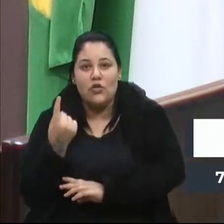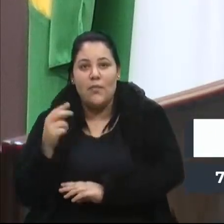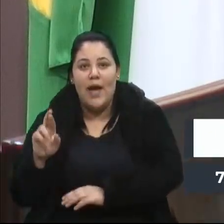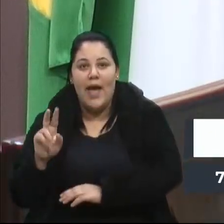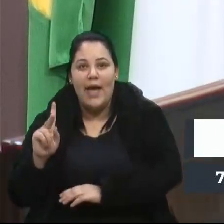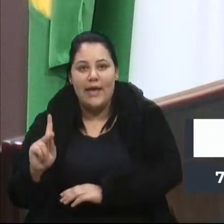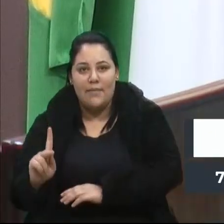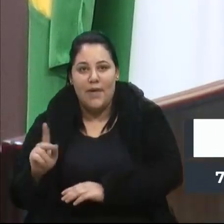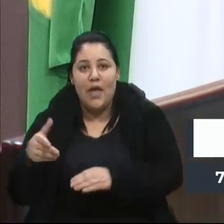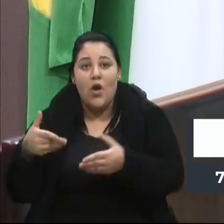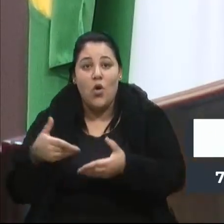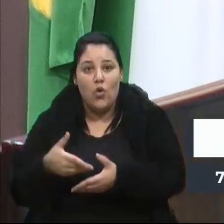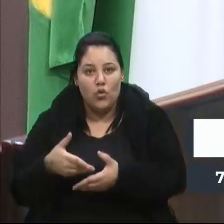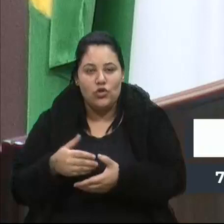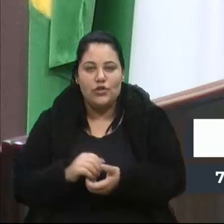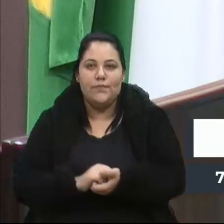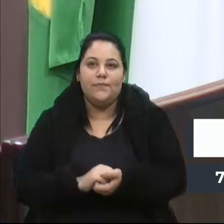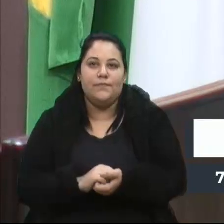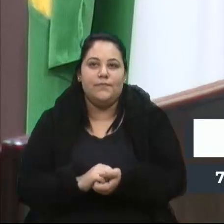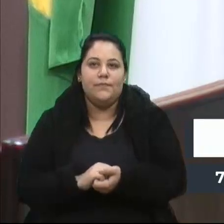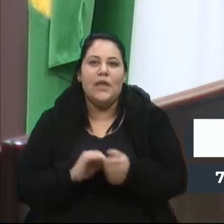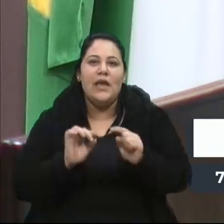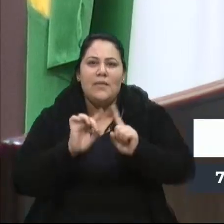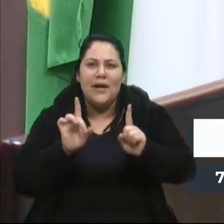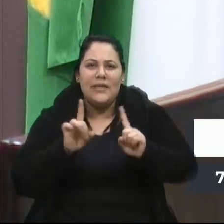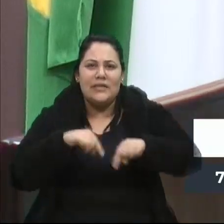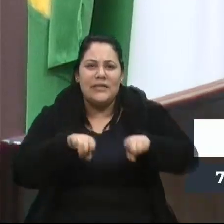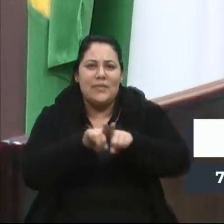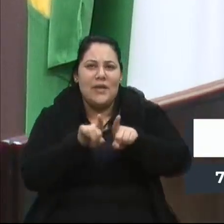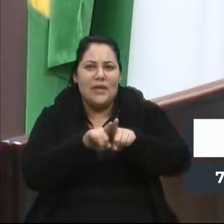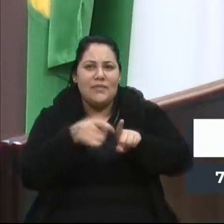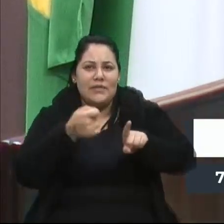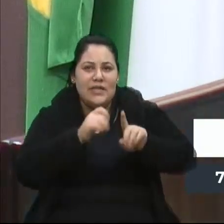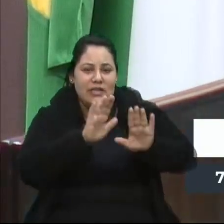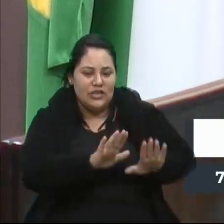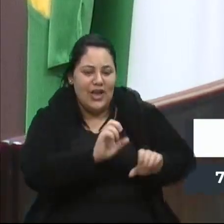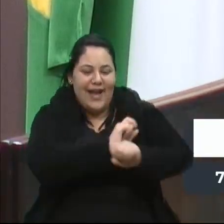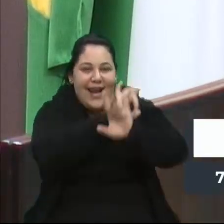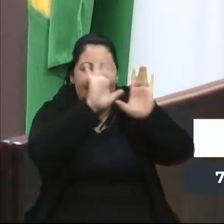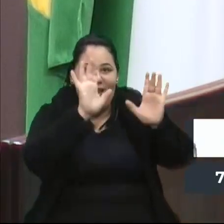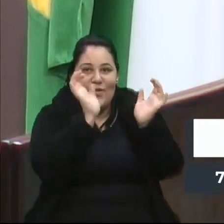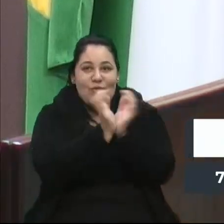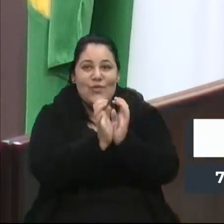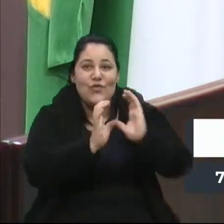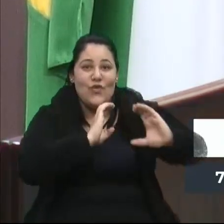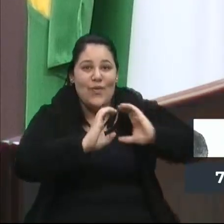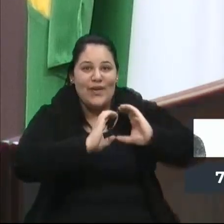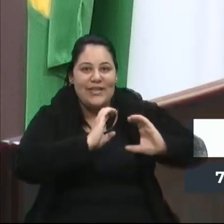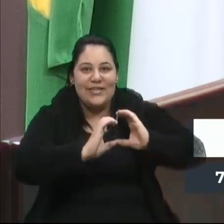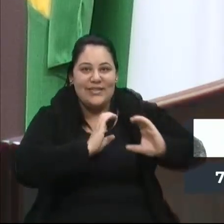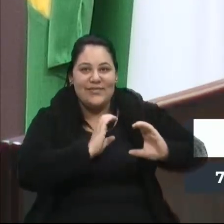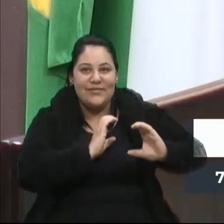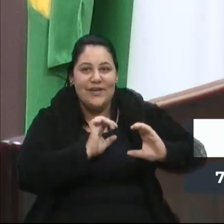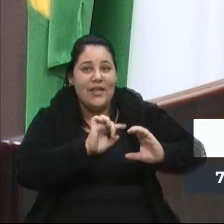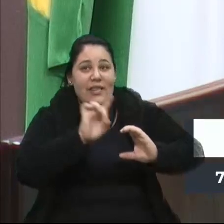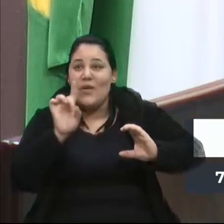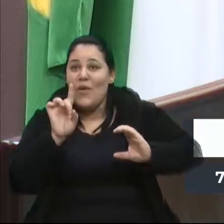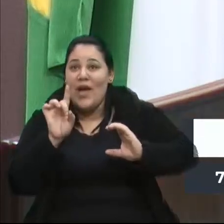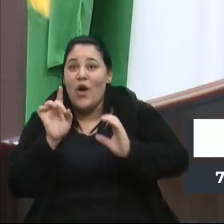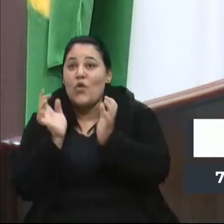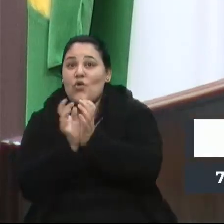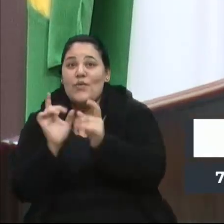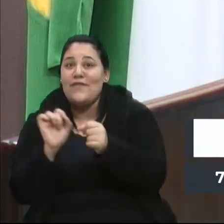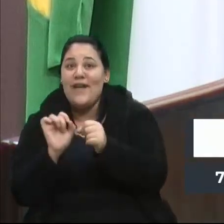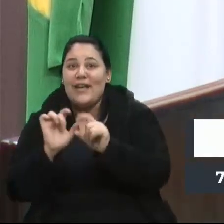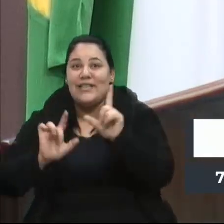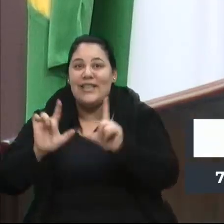públicas aqui na casa hoje. Mas também precisa deixar claro, a equipe de comunicação da casa não é a equipe que faz a TV. E, portanto, não é a